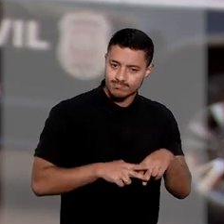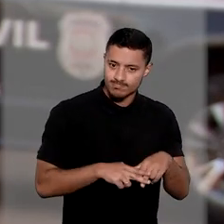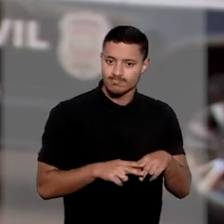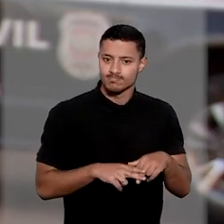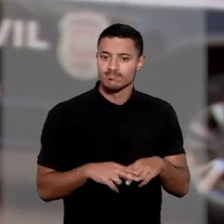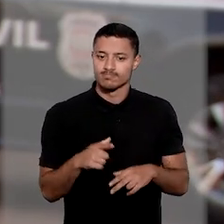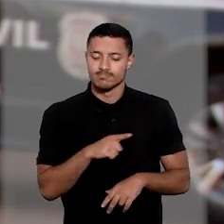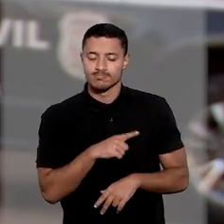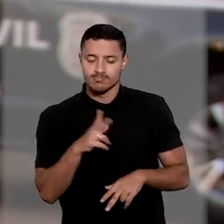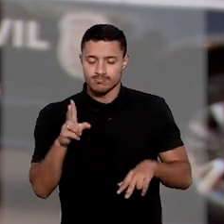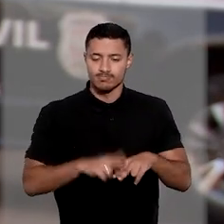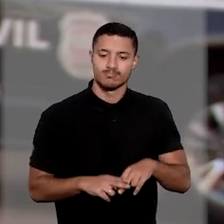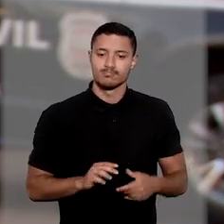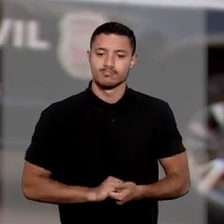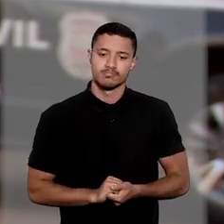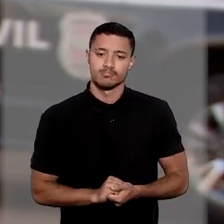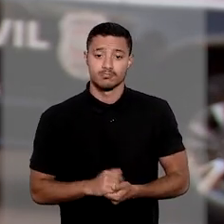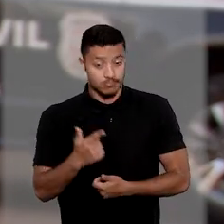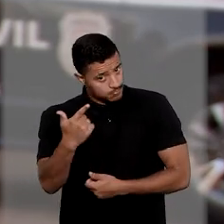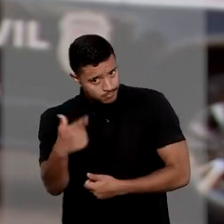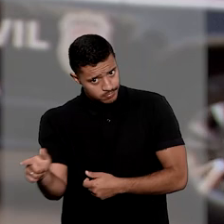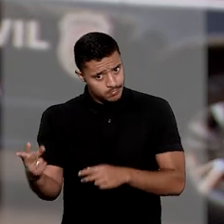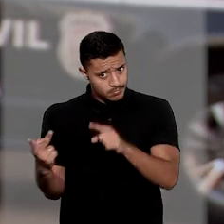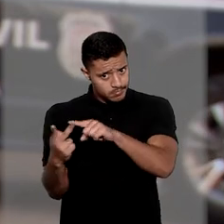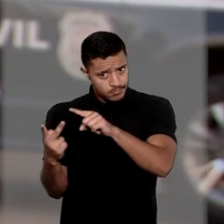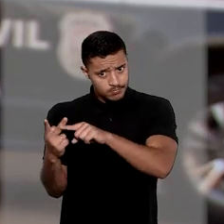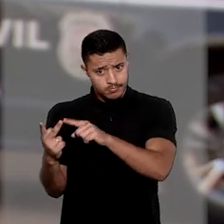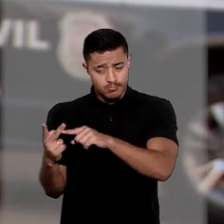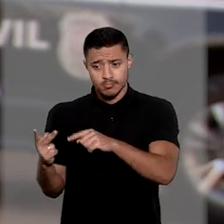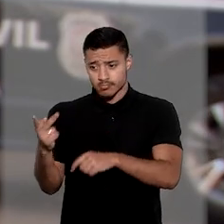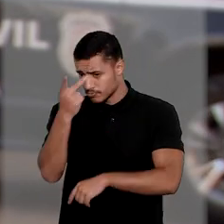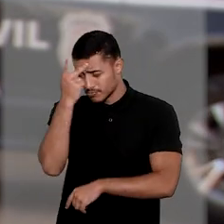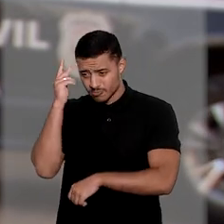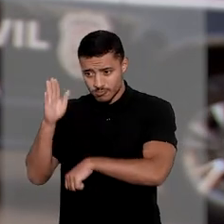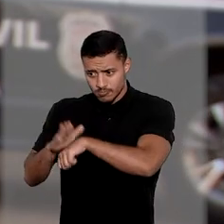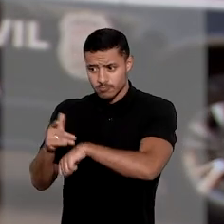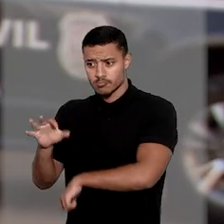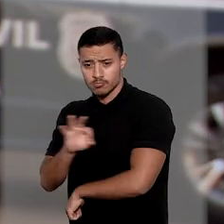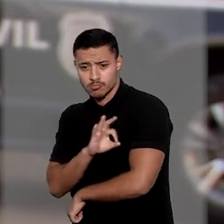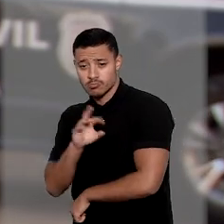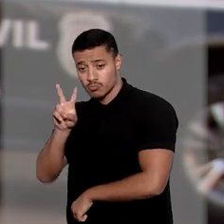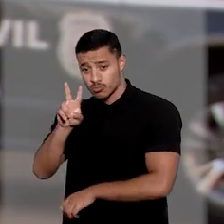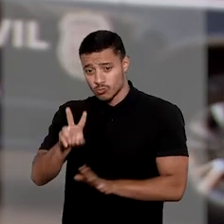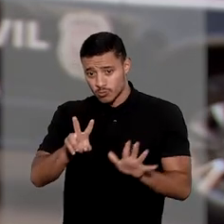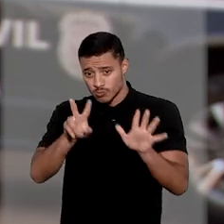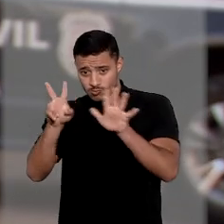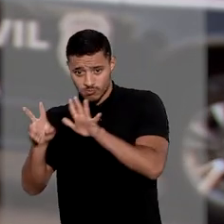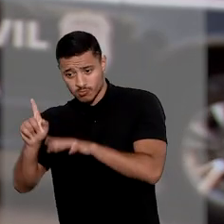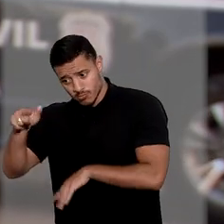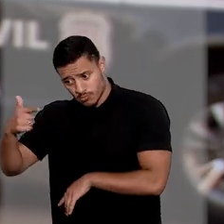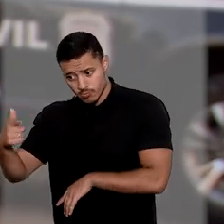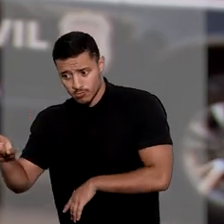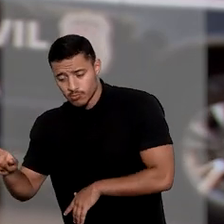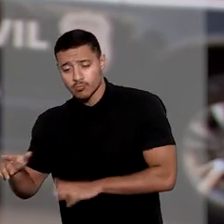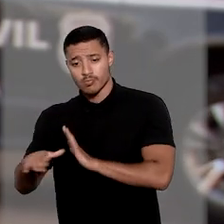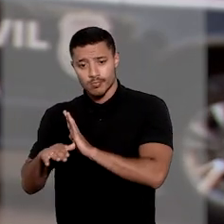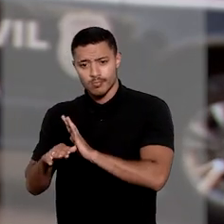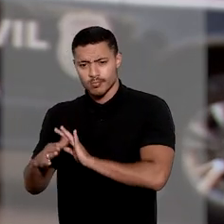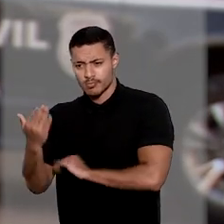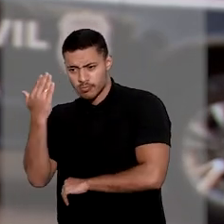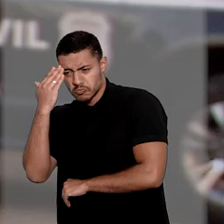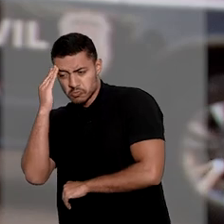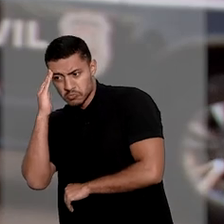e houve condenação. Já em outro caso, a vítima foi chamada à delegacia duas semanas após o roubo para tentar